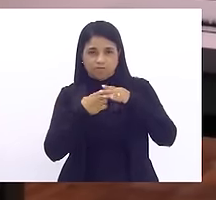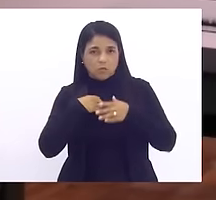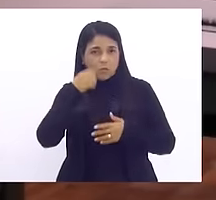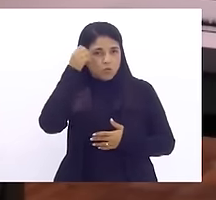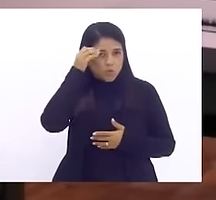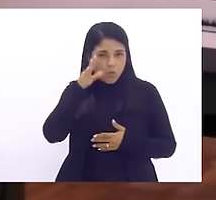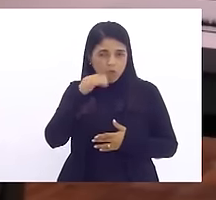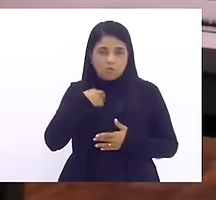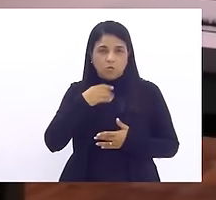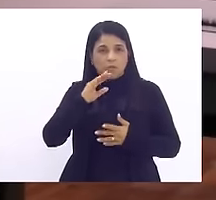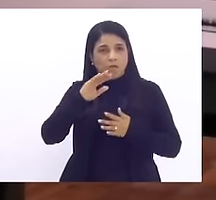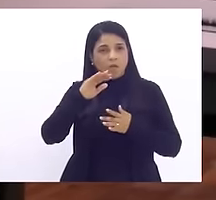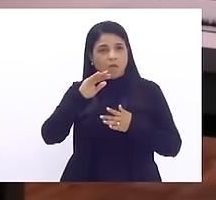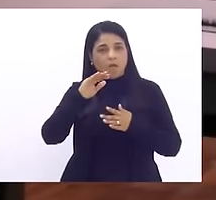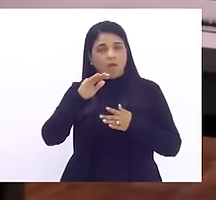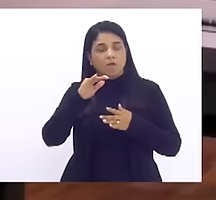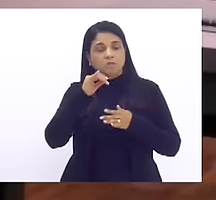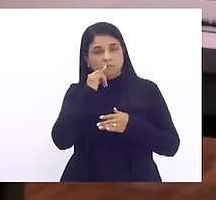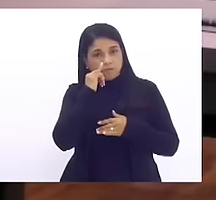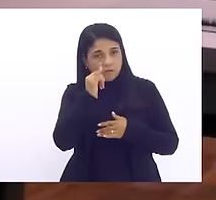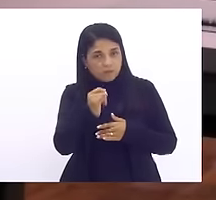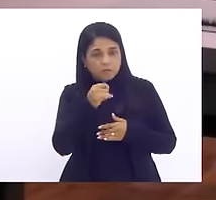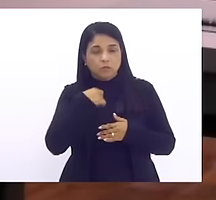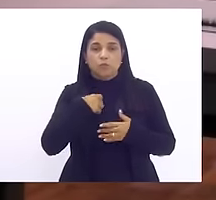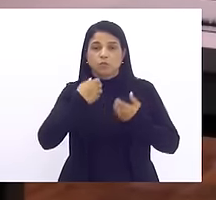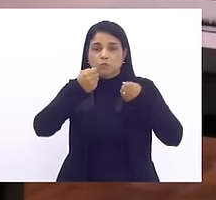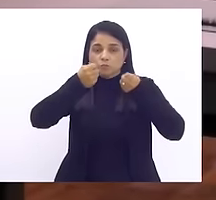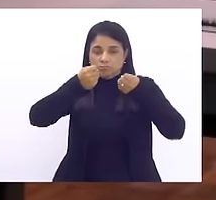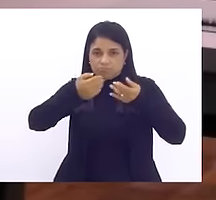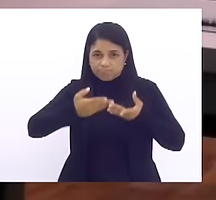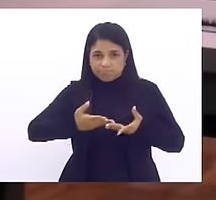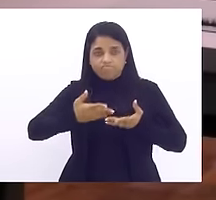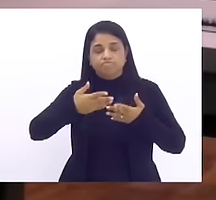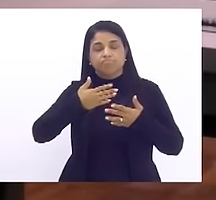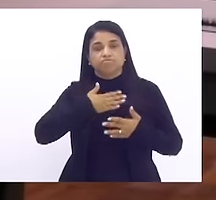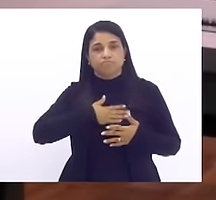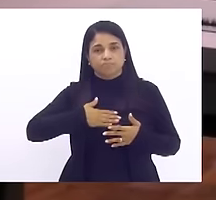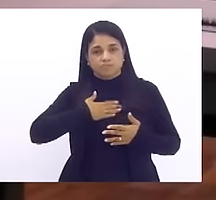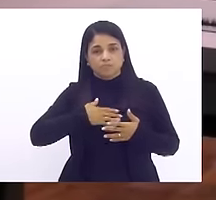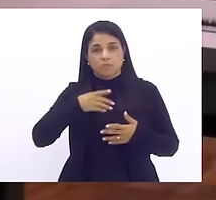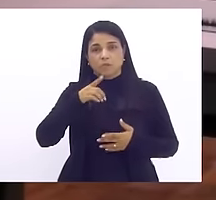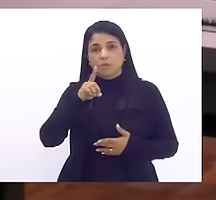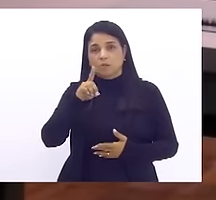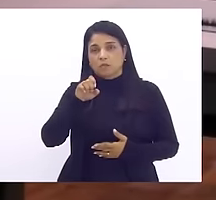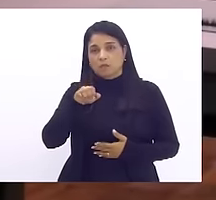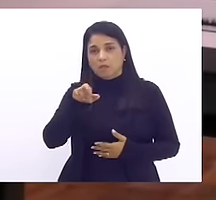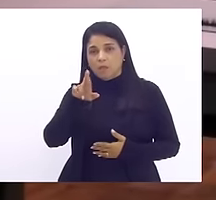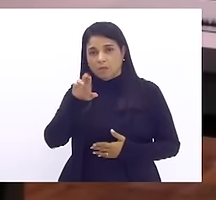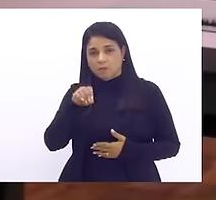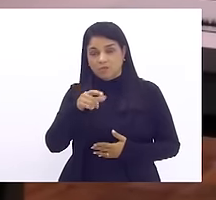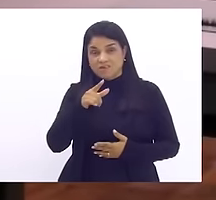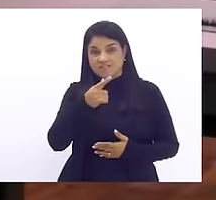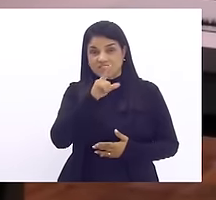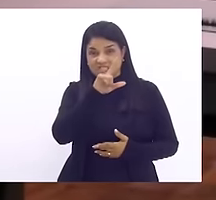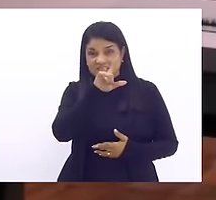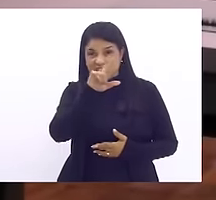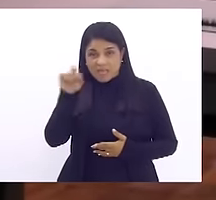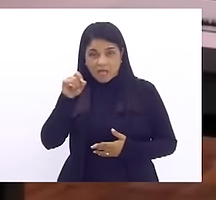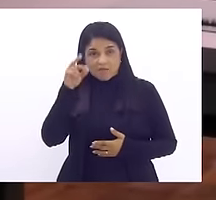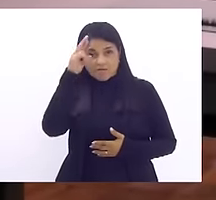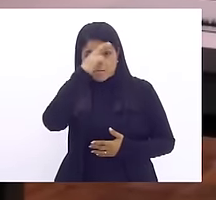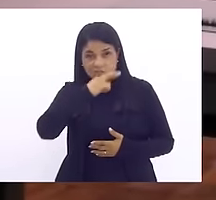de ter comentado isso lá fora mas eu gostaria muito de falar sobre isso porque o Detro Hoje ele tem cerca de sem fiscais